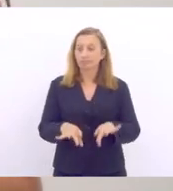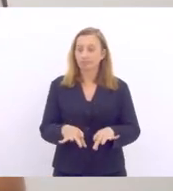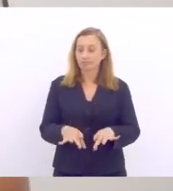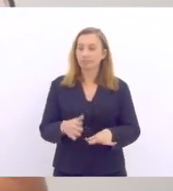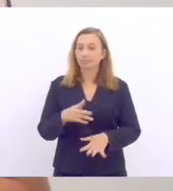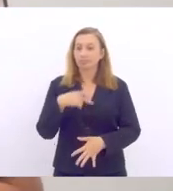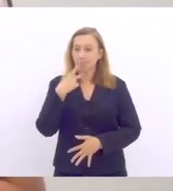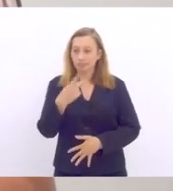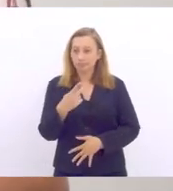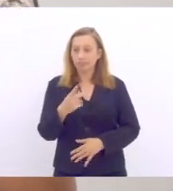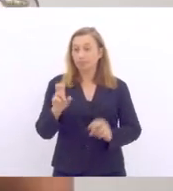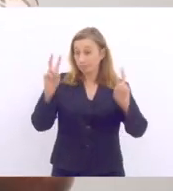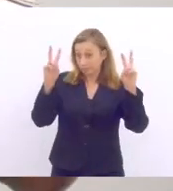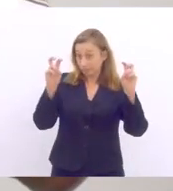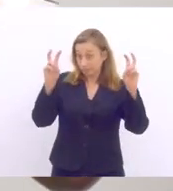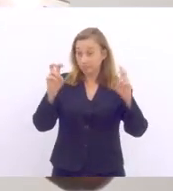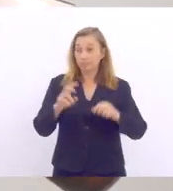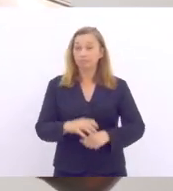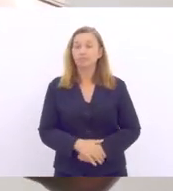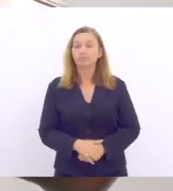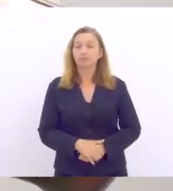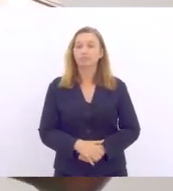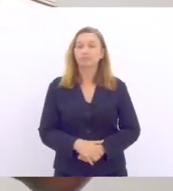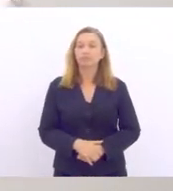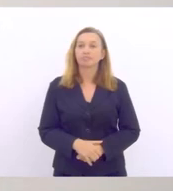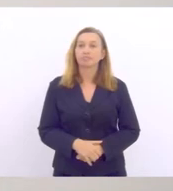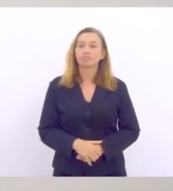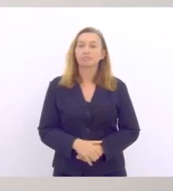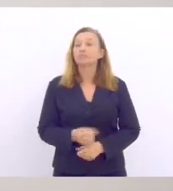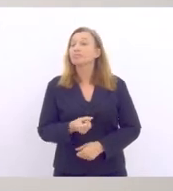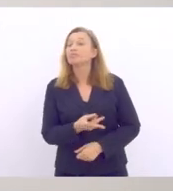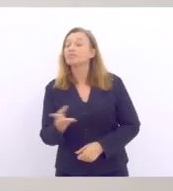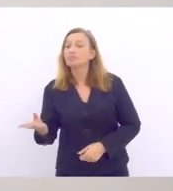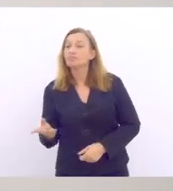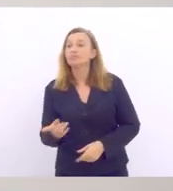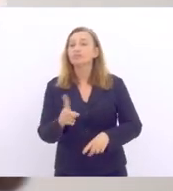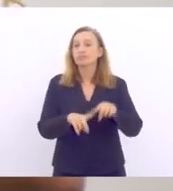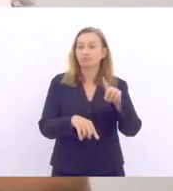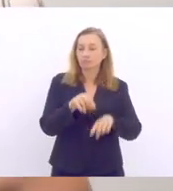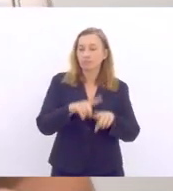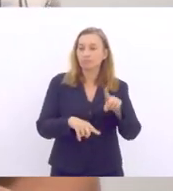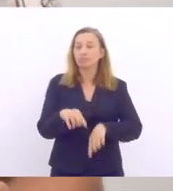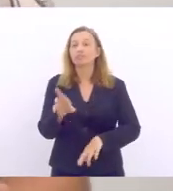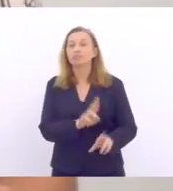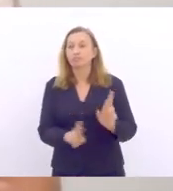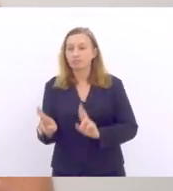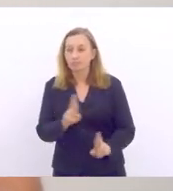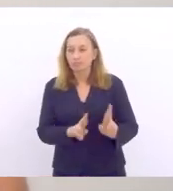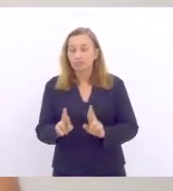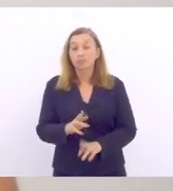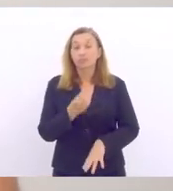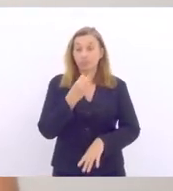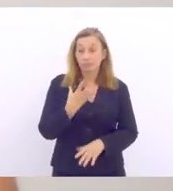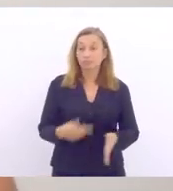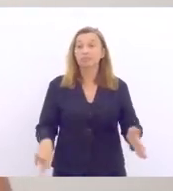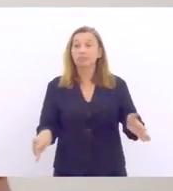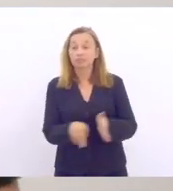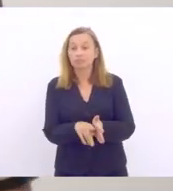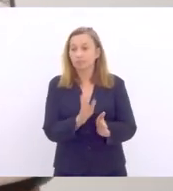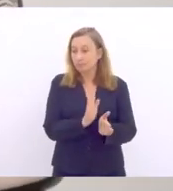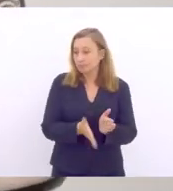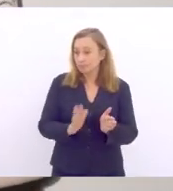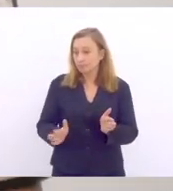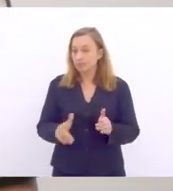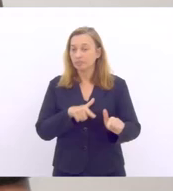minha fala, a questão da quantidade de material relacionada. Bom, Isso aí faz parte de uma ordem de